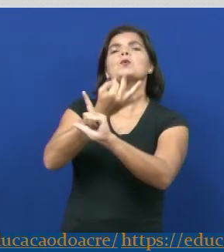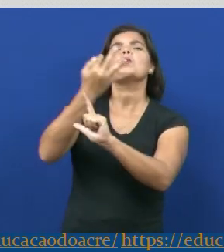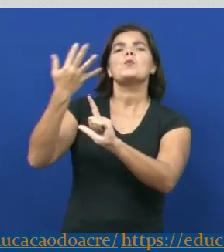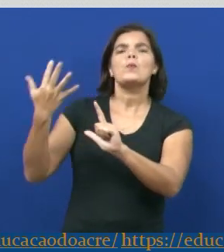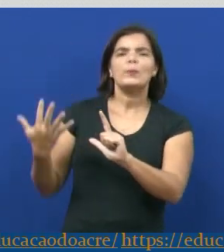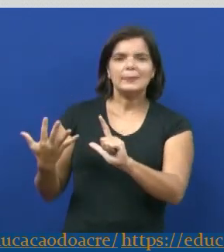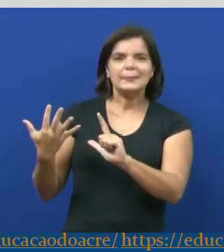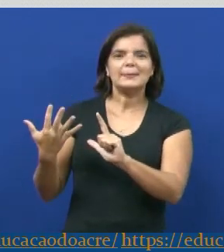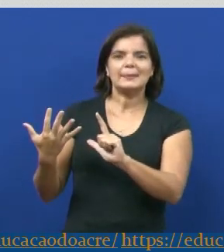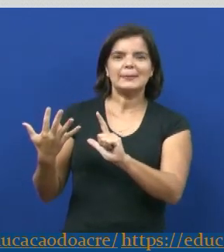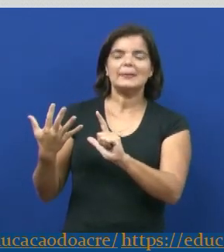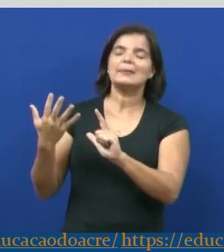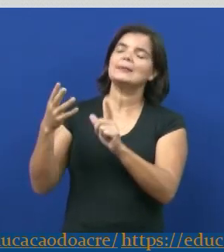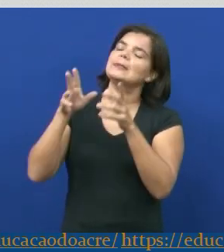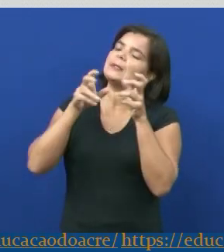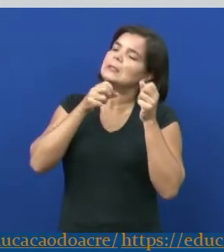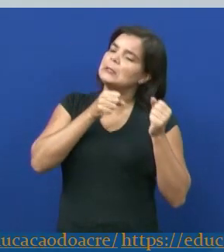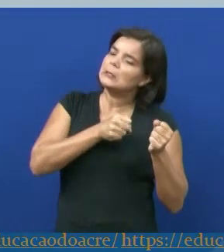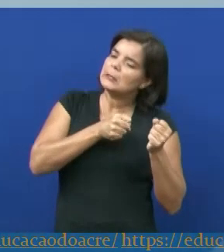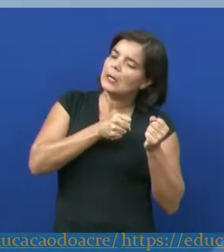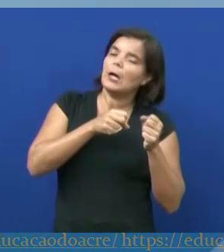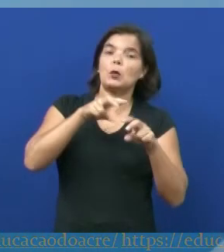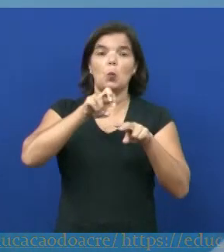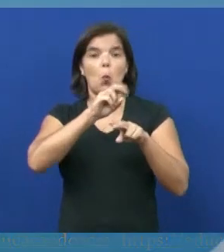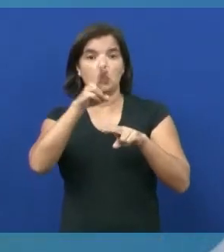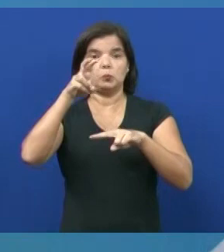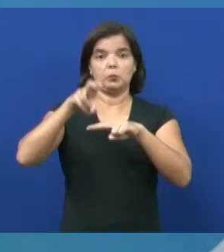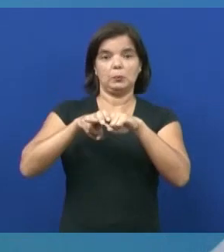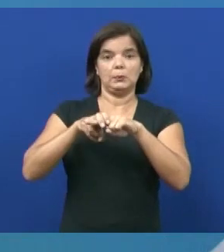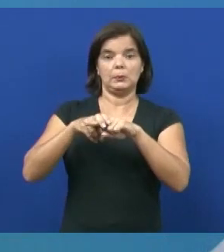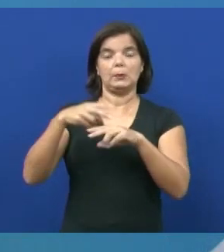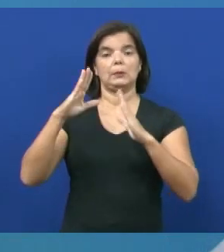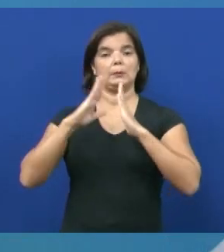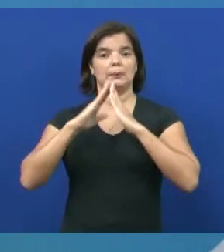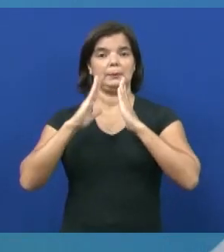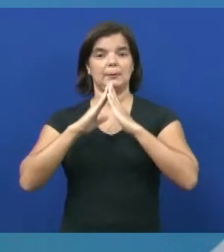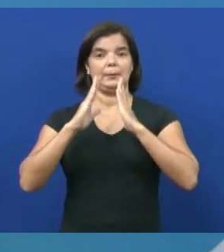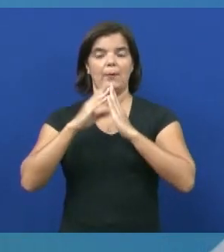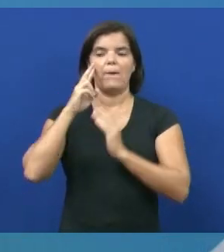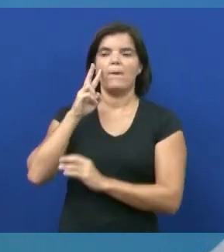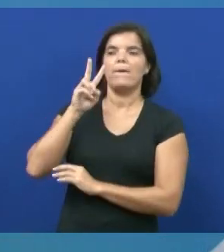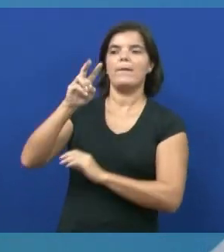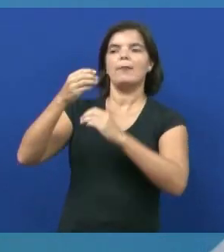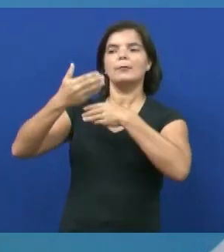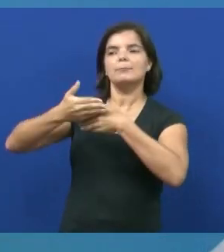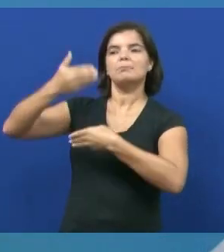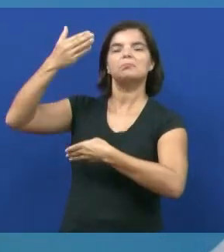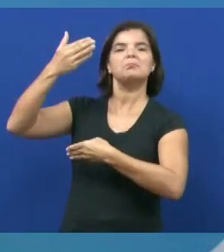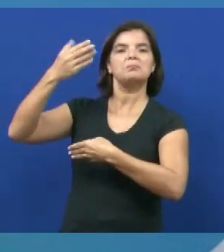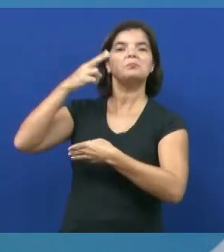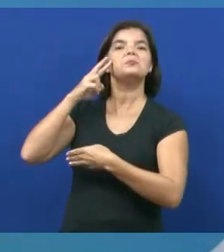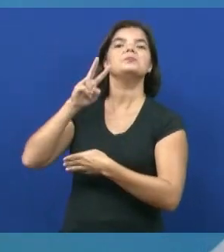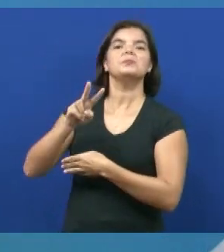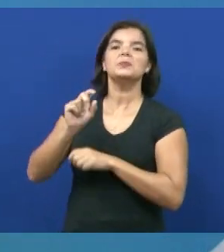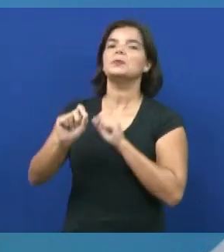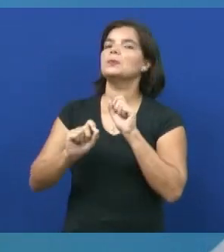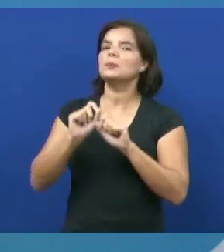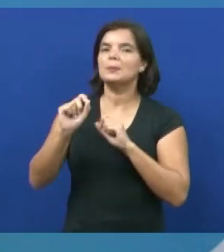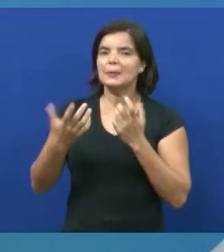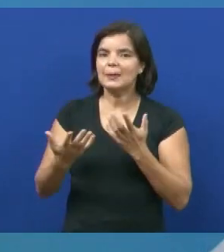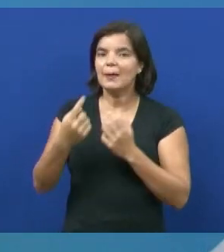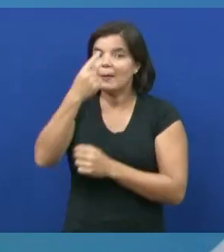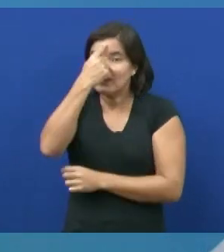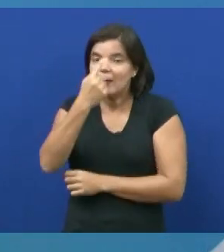vezes você, deitado ou sentado na sua casa, você olhou a parede e de repente você viu